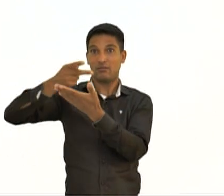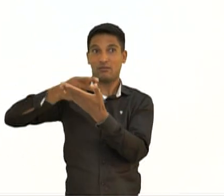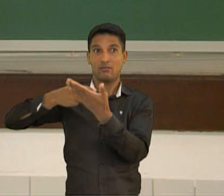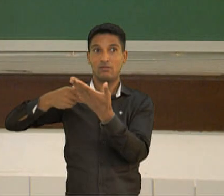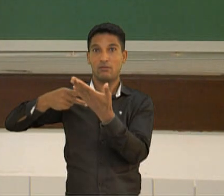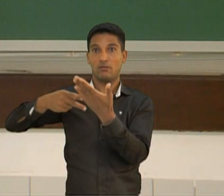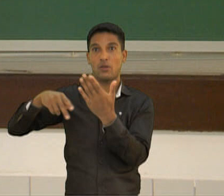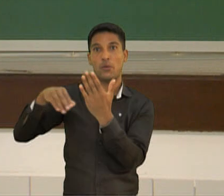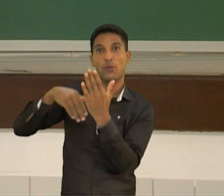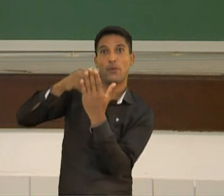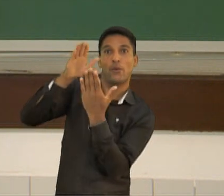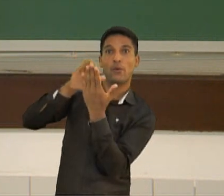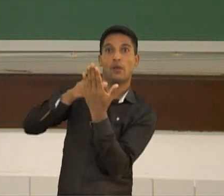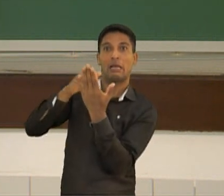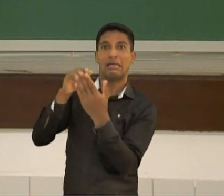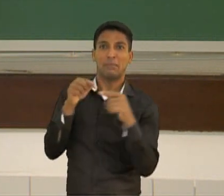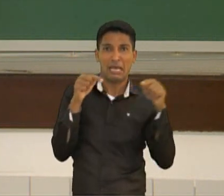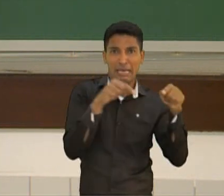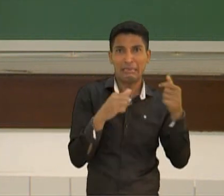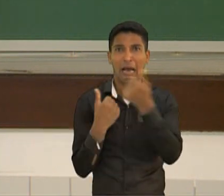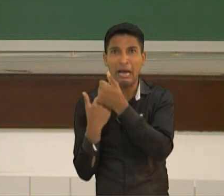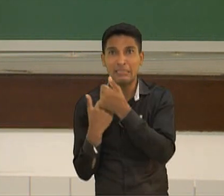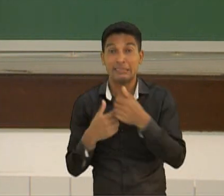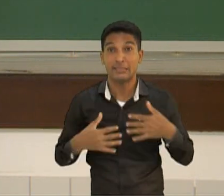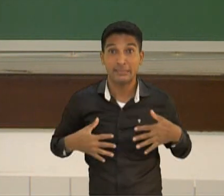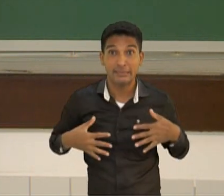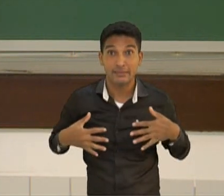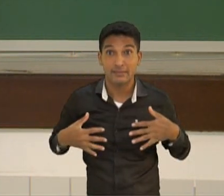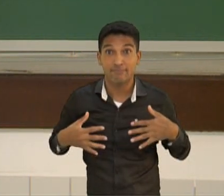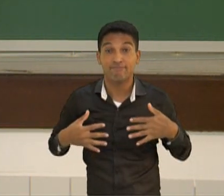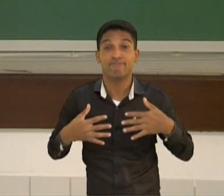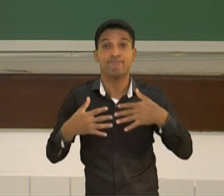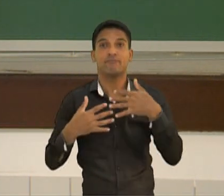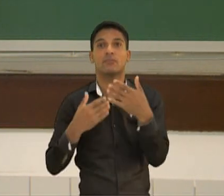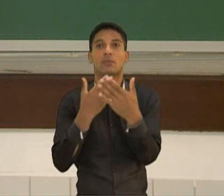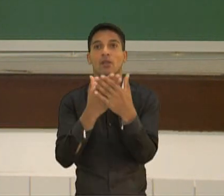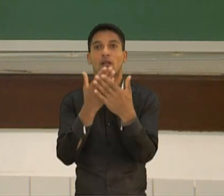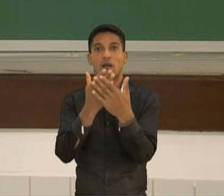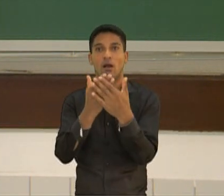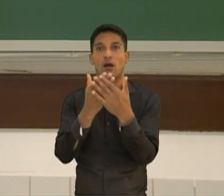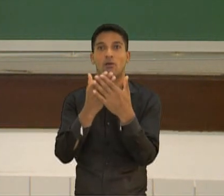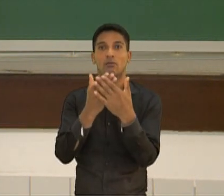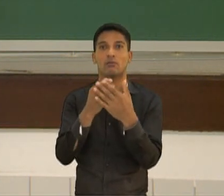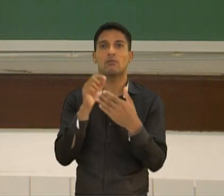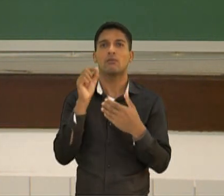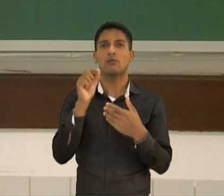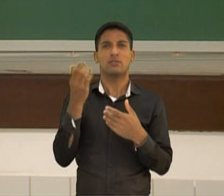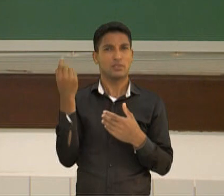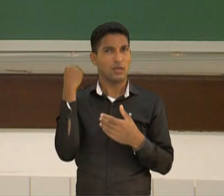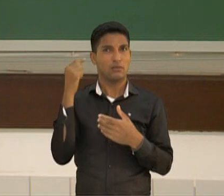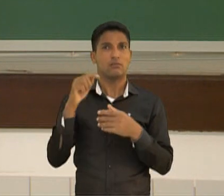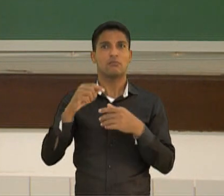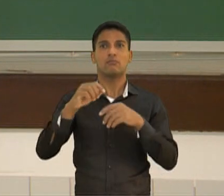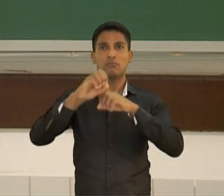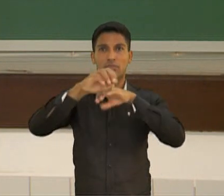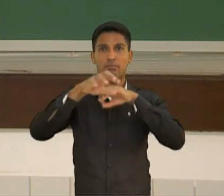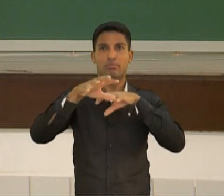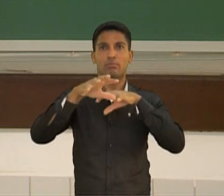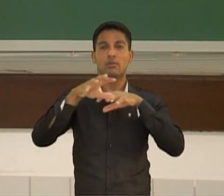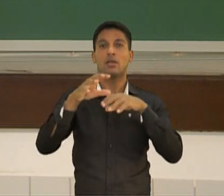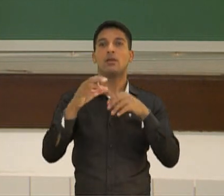de transição, né, que nós já falamos também em outras aulas, toda aquela questão do industrial, do surgimento de